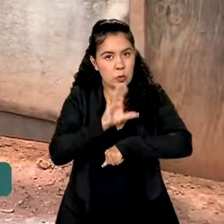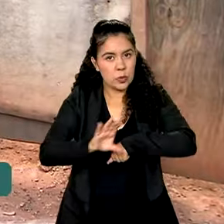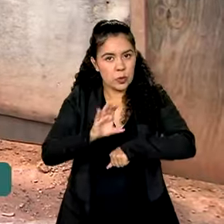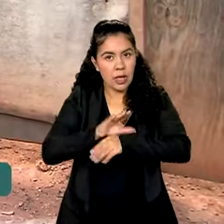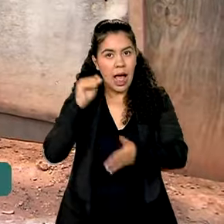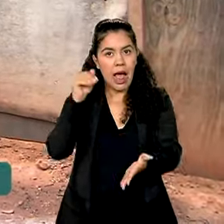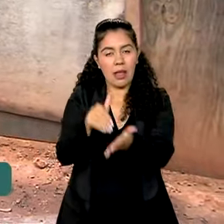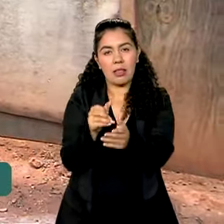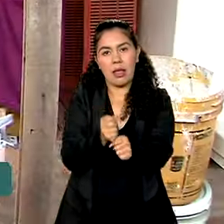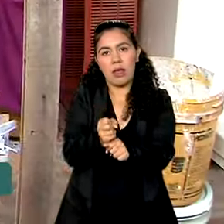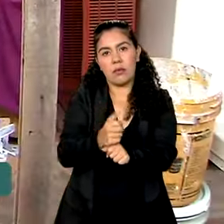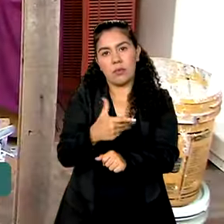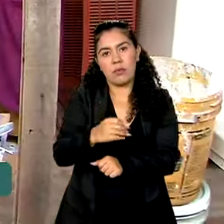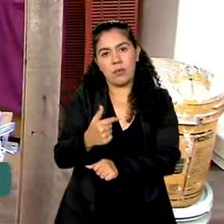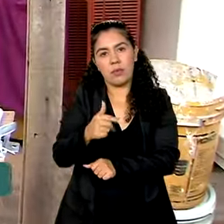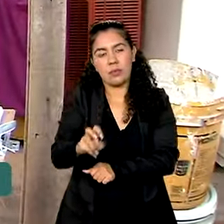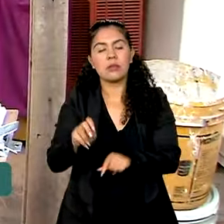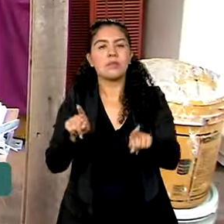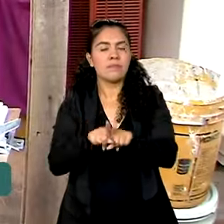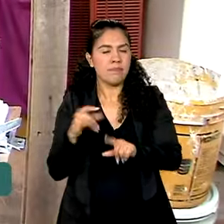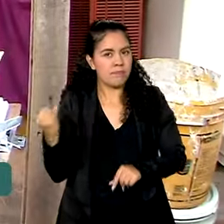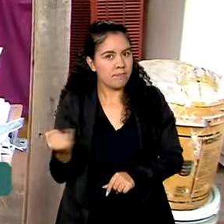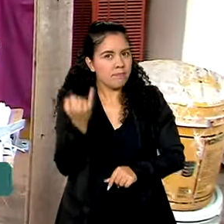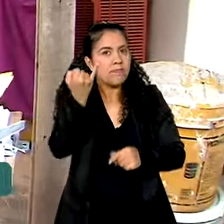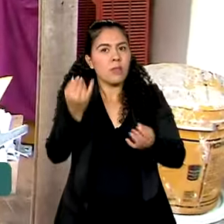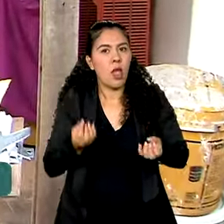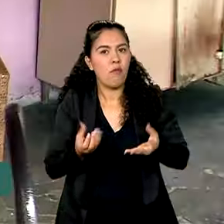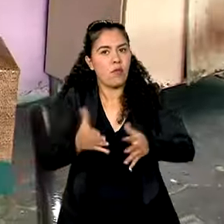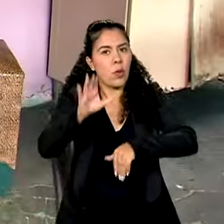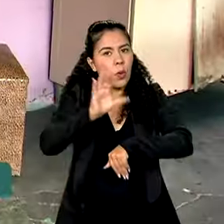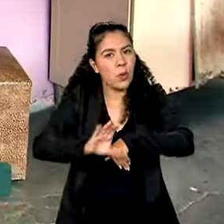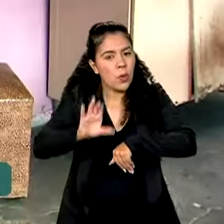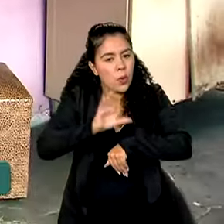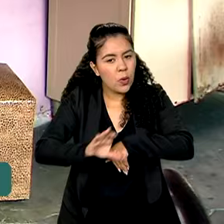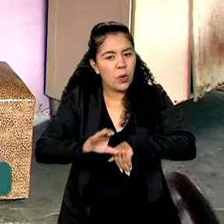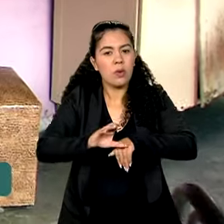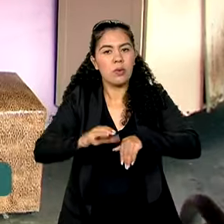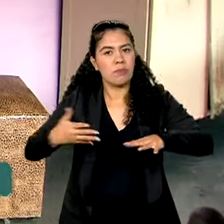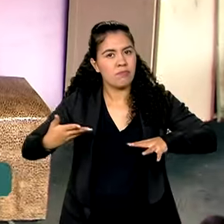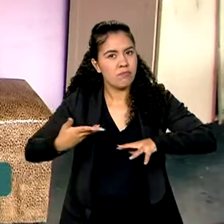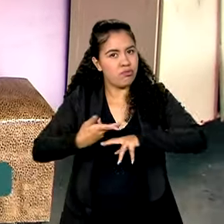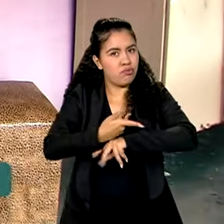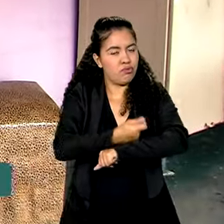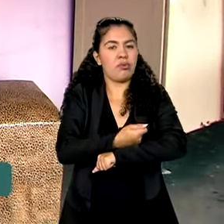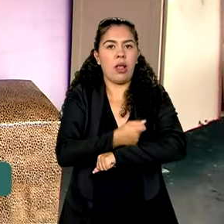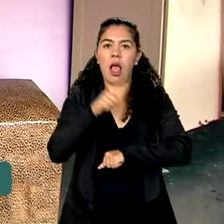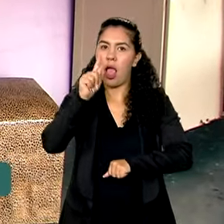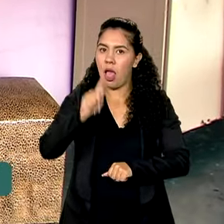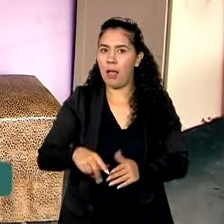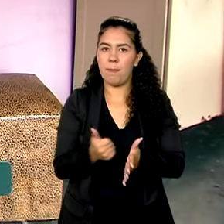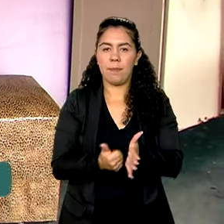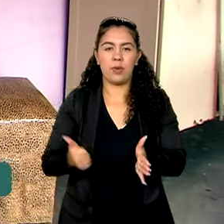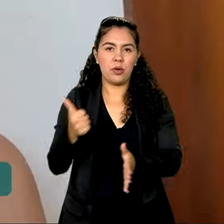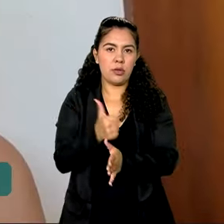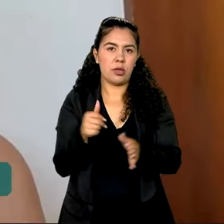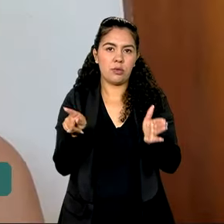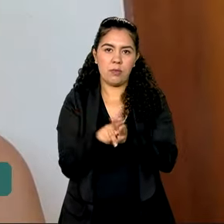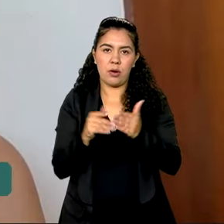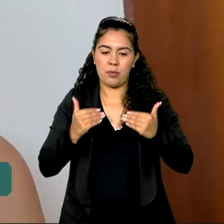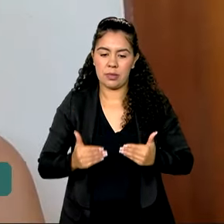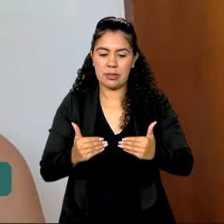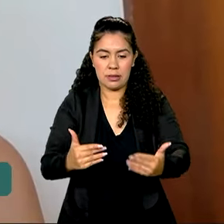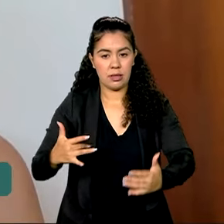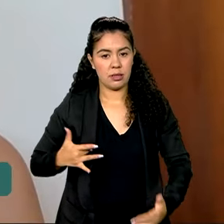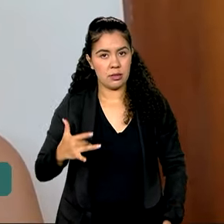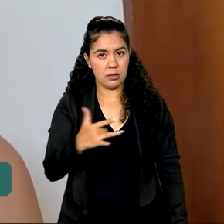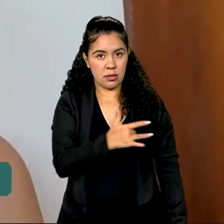constante qualificação de todos esses profissionais é uma prioridade do Ministério da Saúde. Nós temos